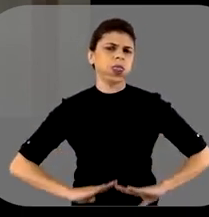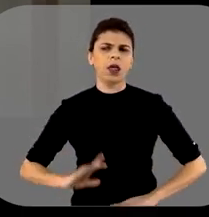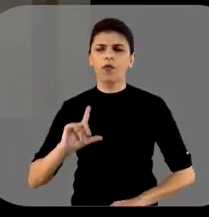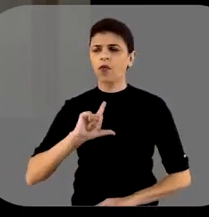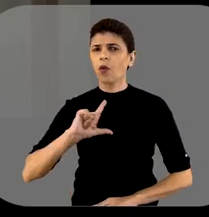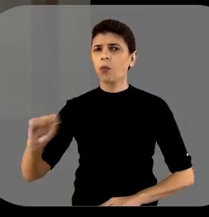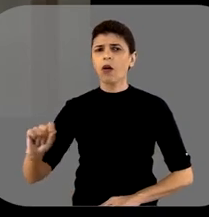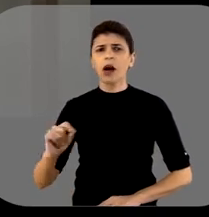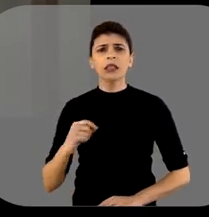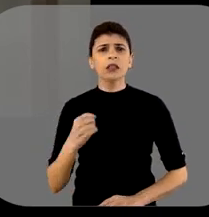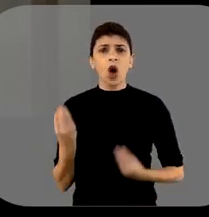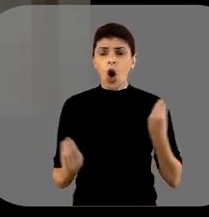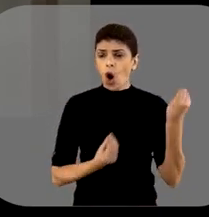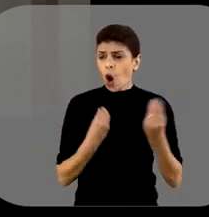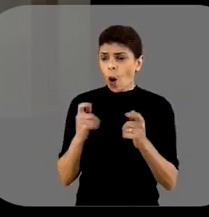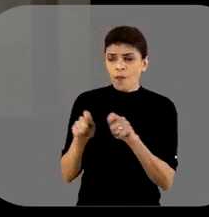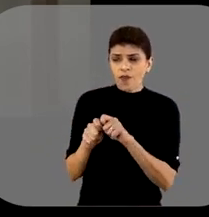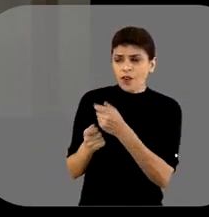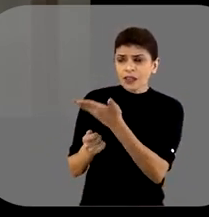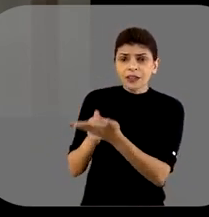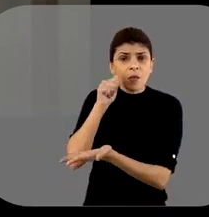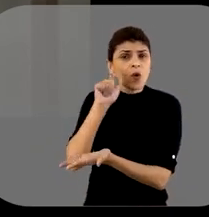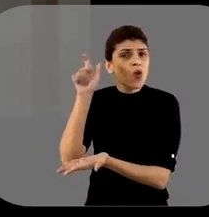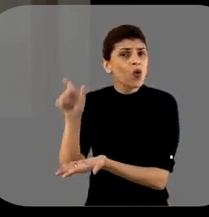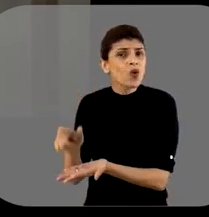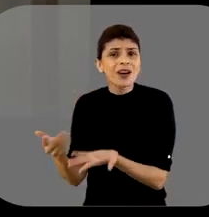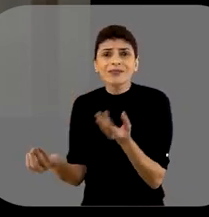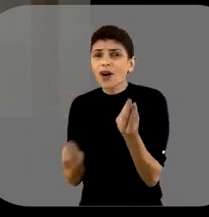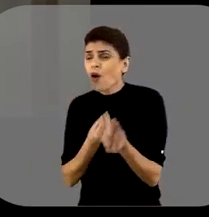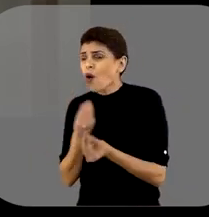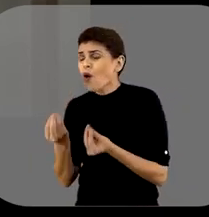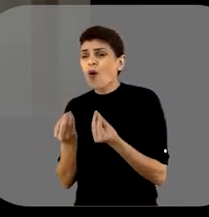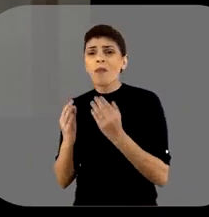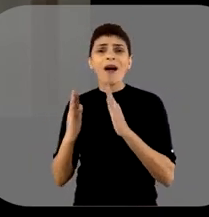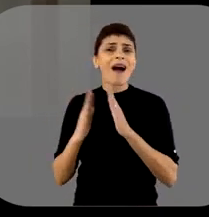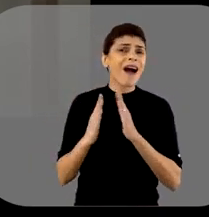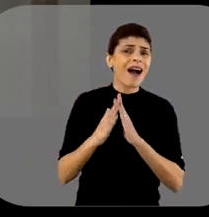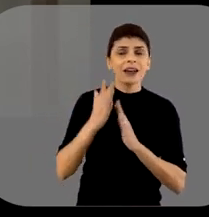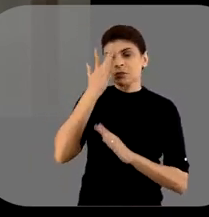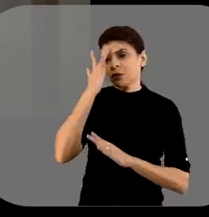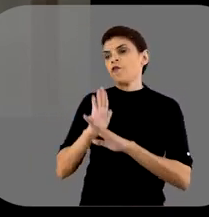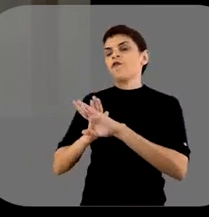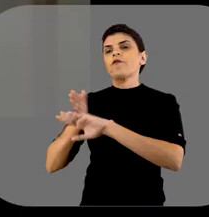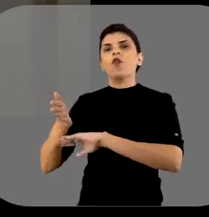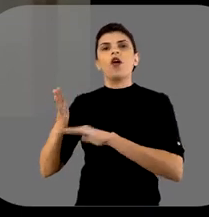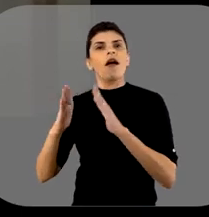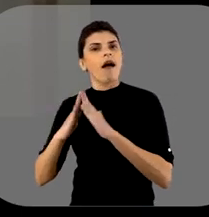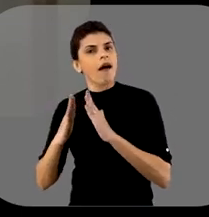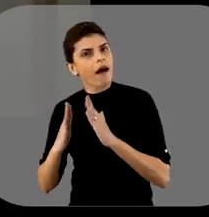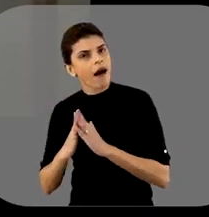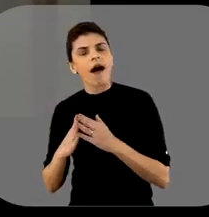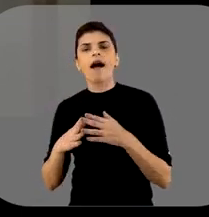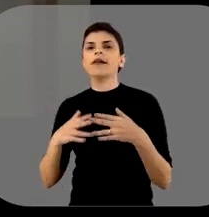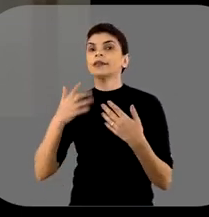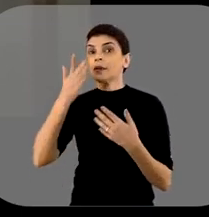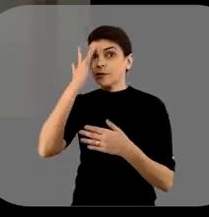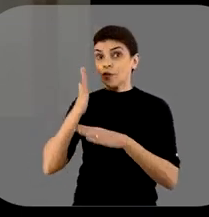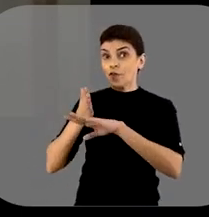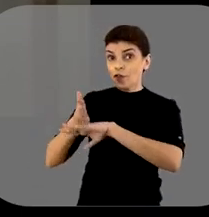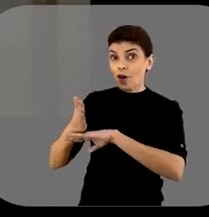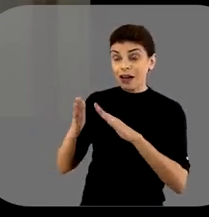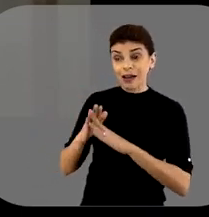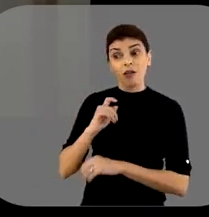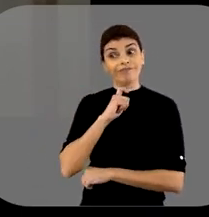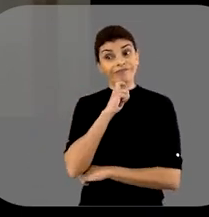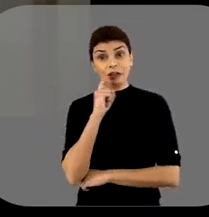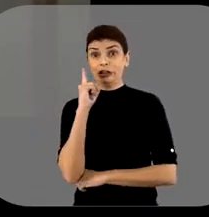consultório, né? Então, o que nós vamos construir com essa mulher? Vai alguém na casa, não sei o que, o pessoal foi na casa dela. E o pessoal que em casa vai assim, ó,